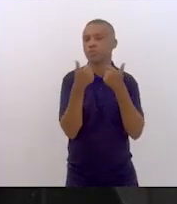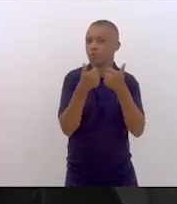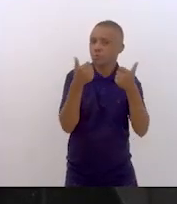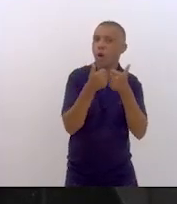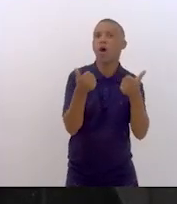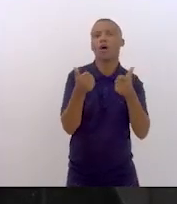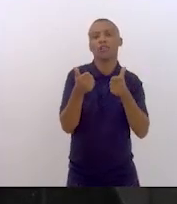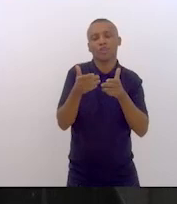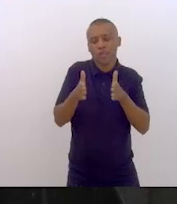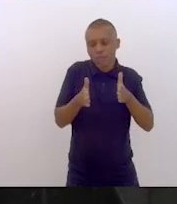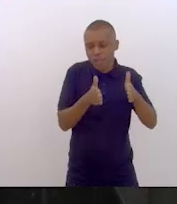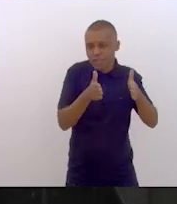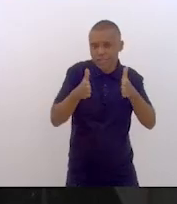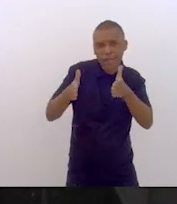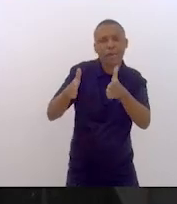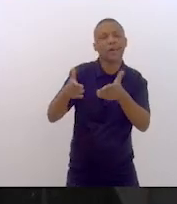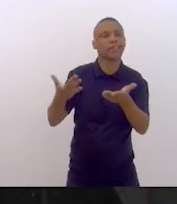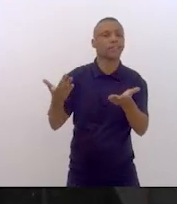e